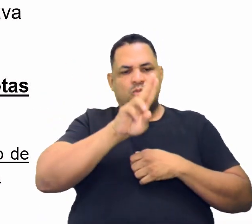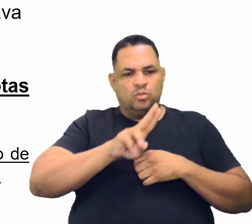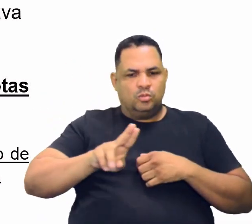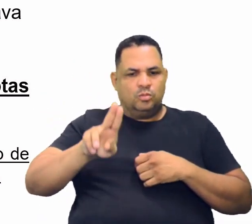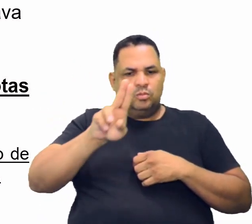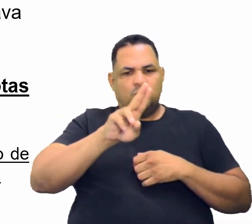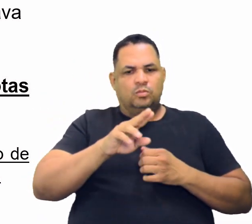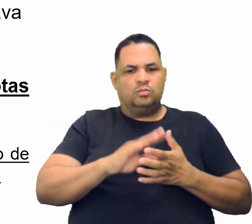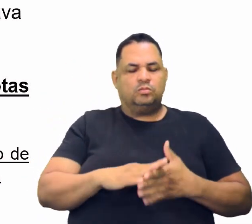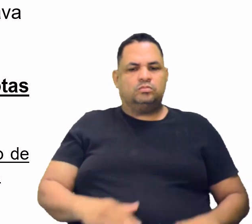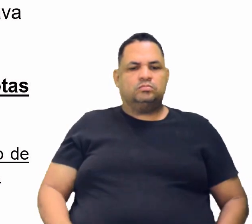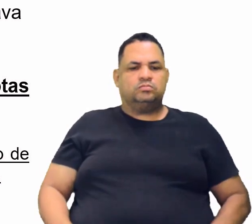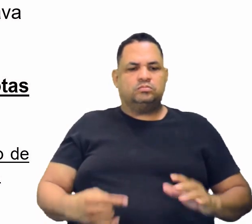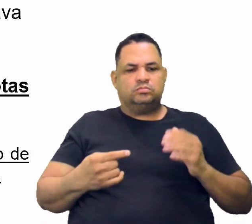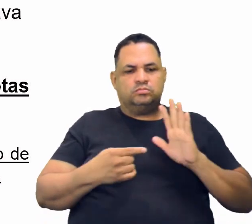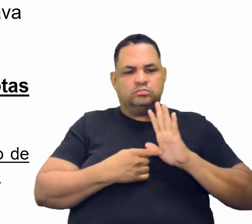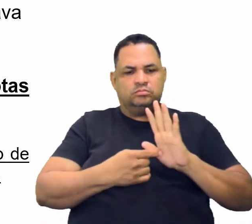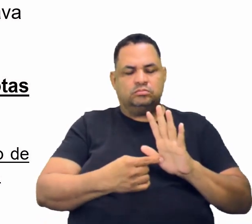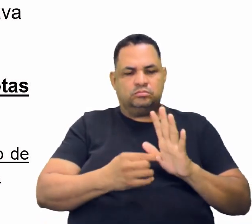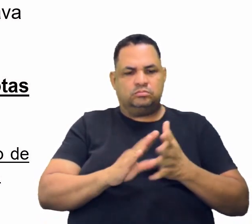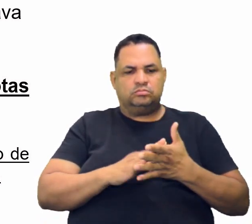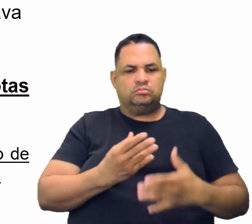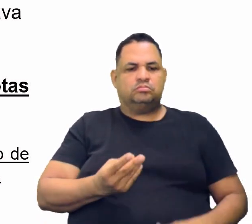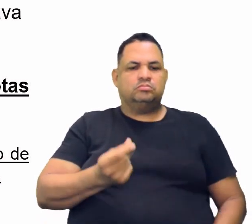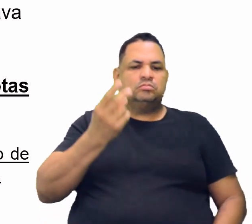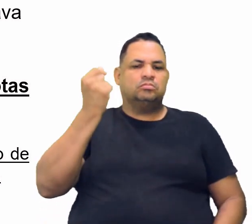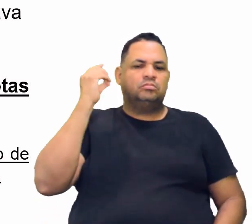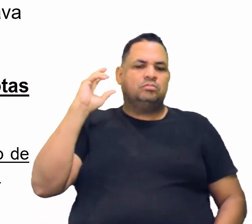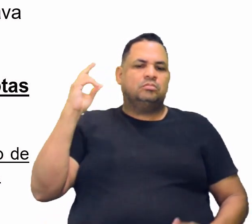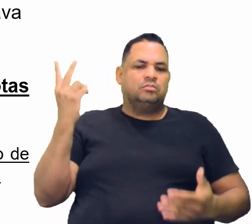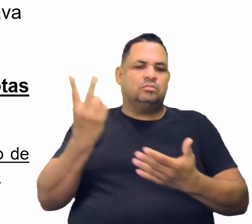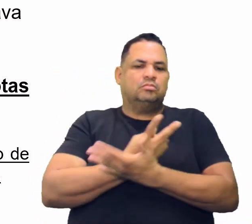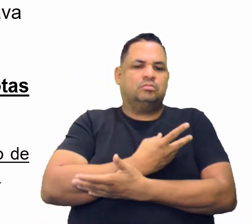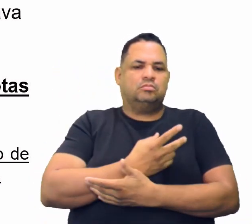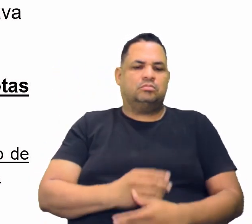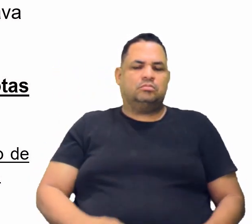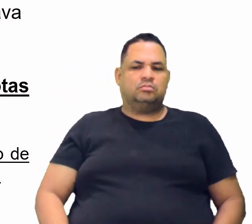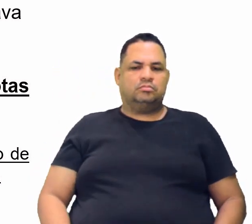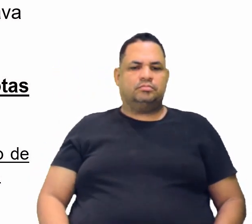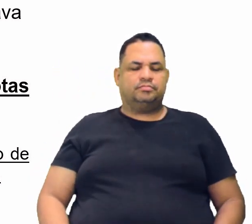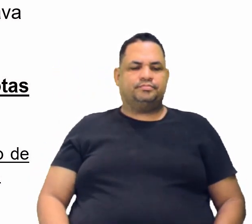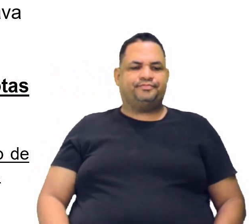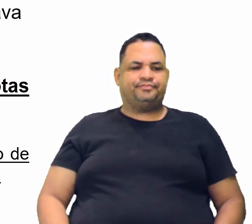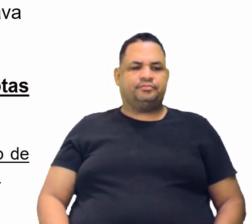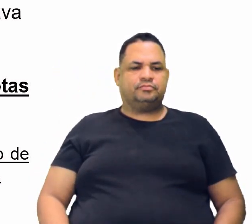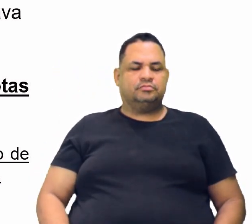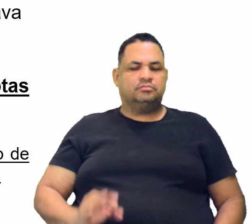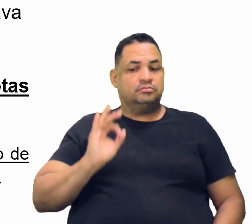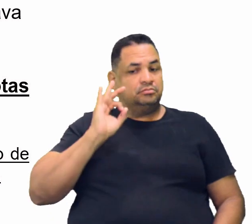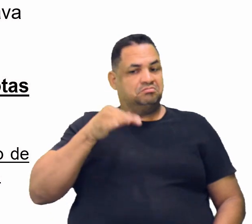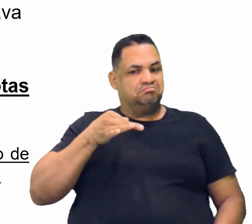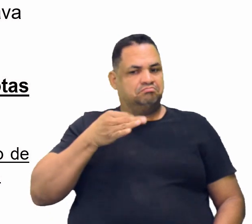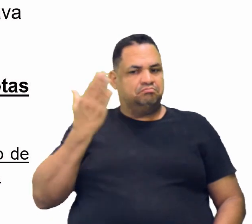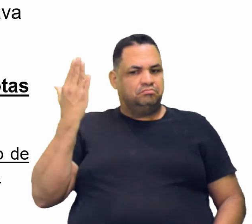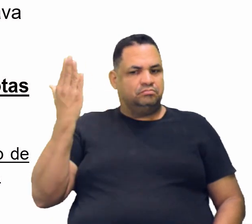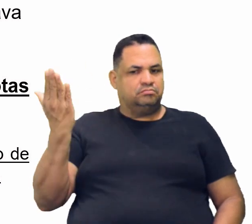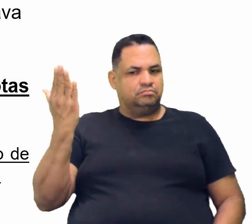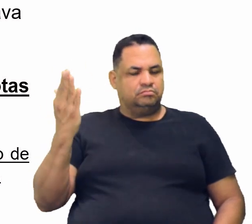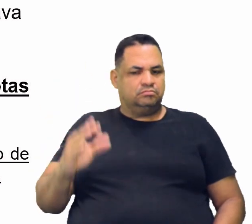empregado indicando o tempo decorrido, né? Passado. Então, tá corretíssimo